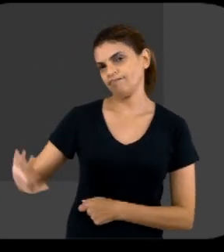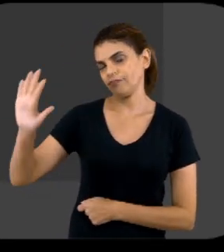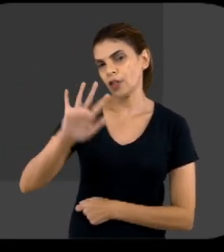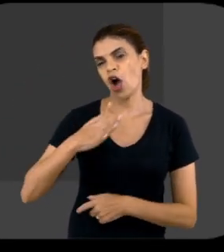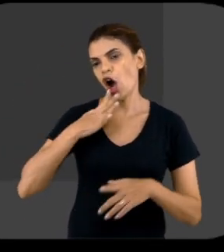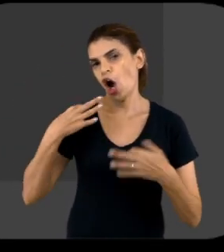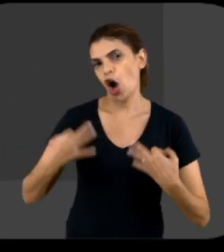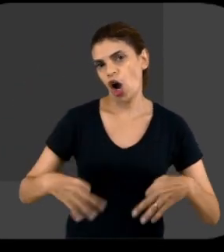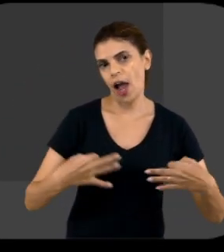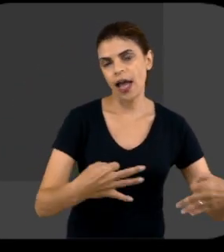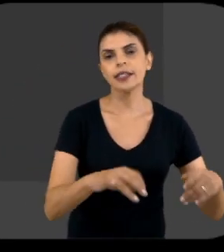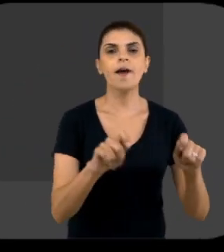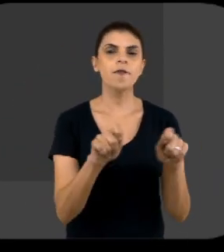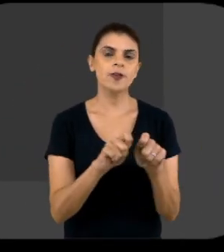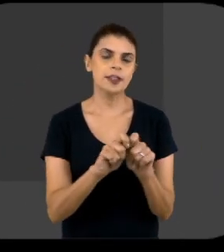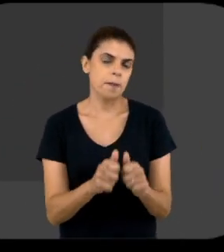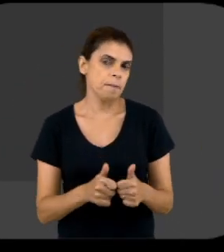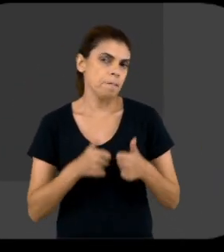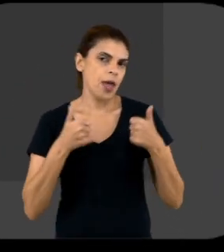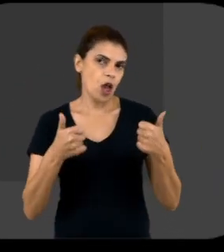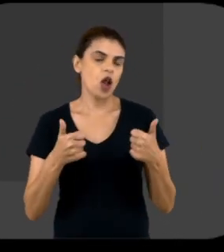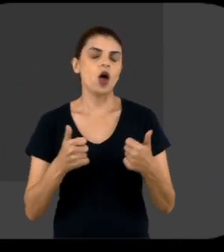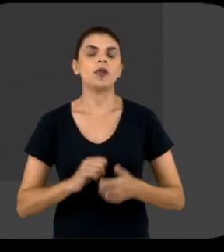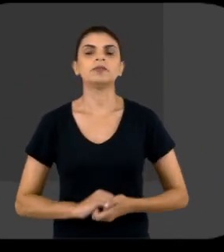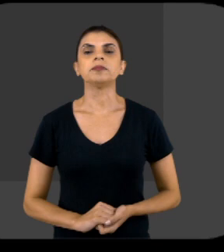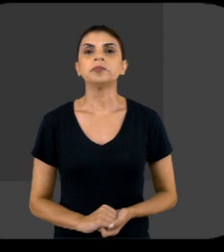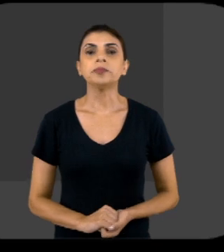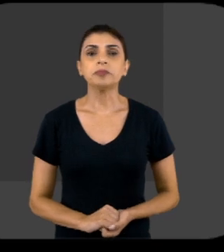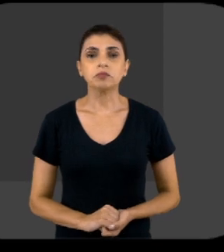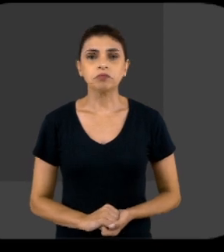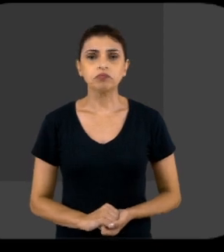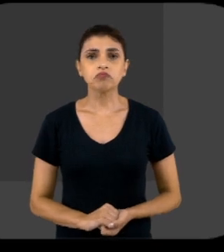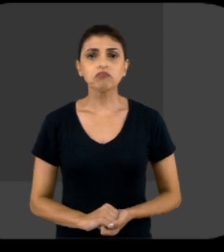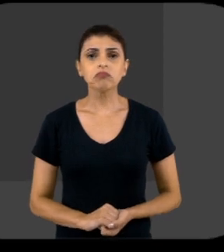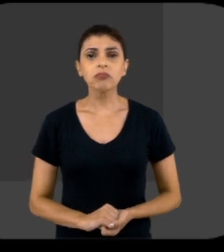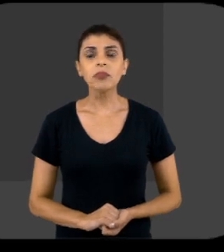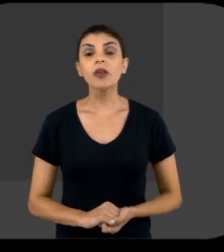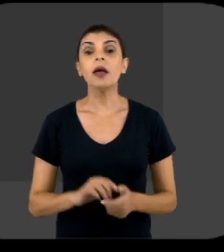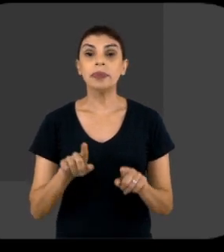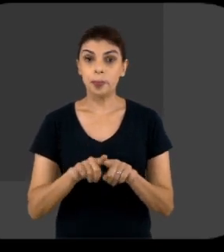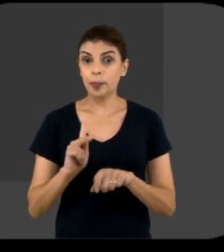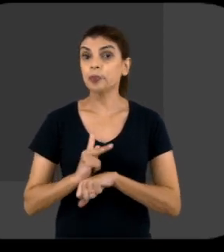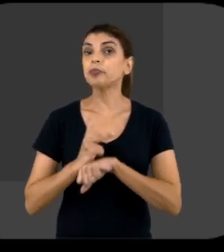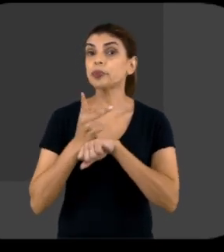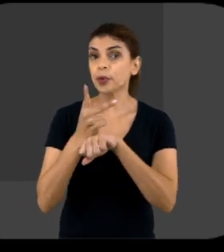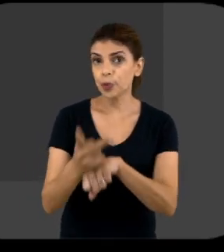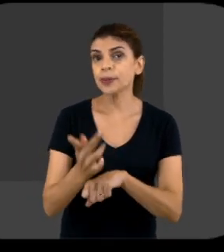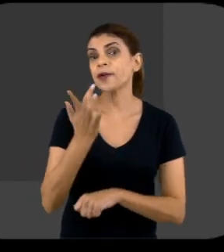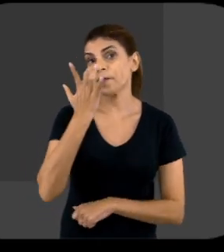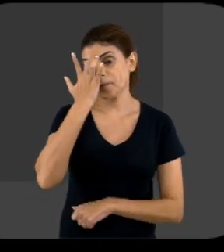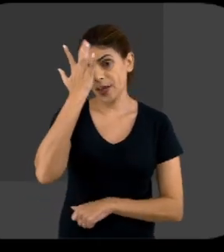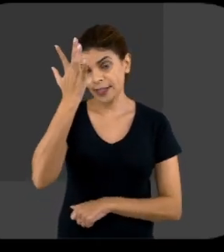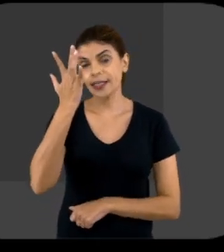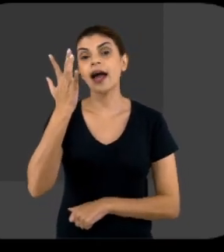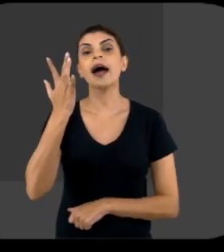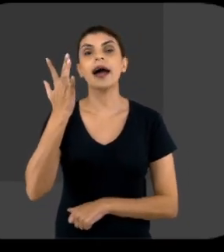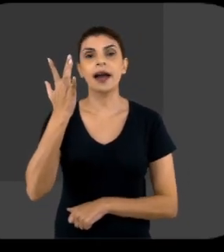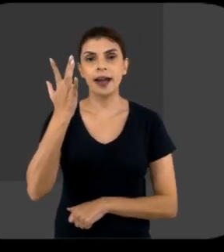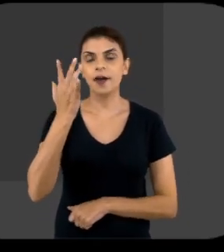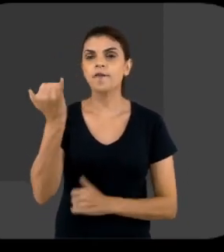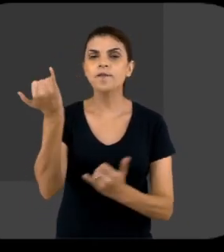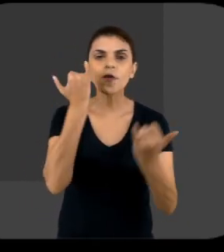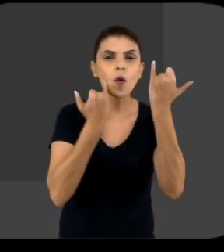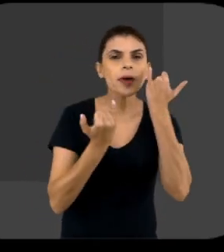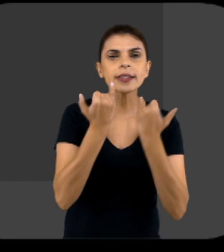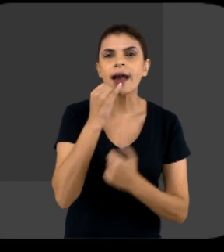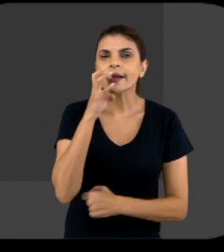e possa tomar as ações melhores naquele caso. A qualidade busca também facilitar a rastreabilidade